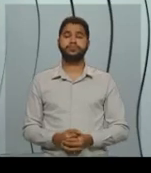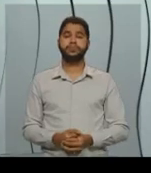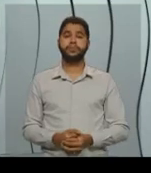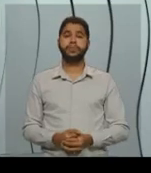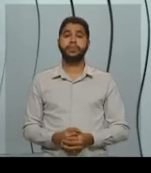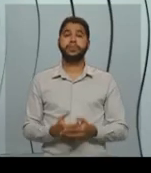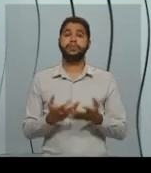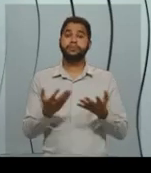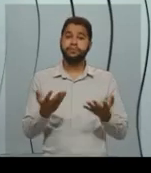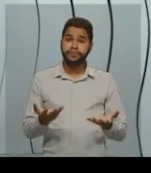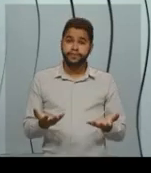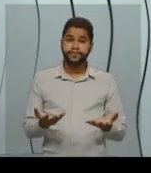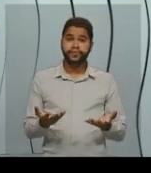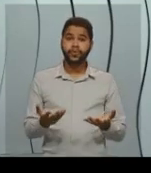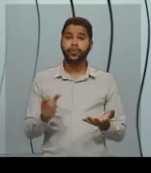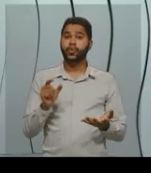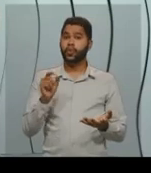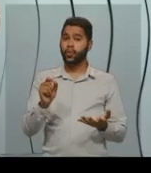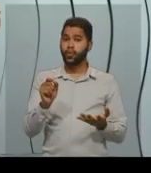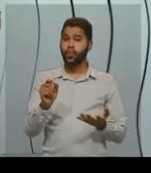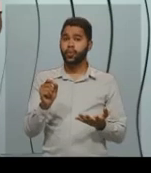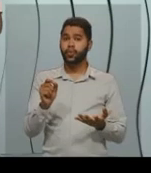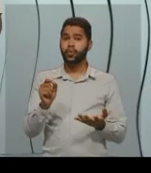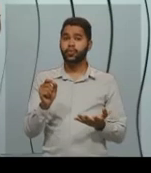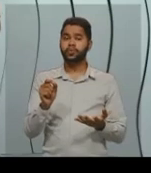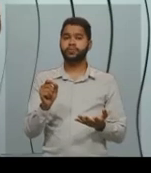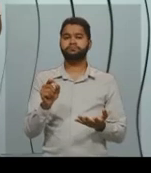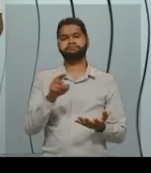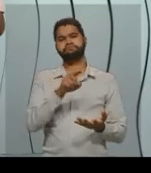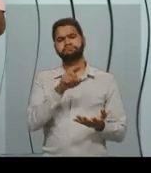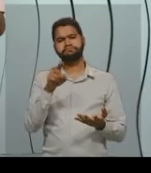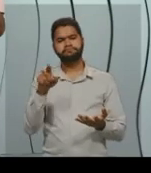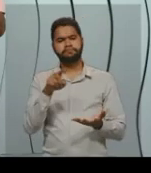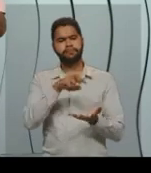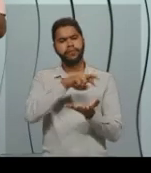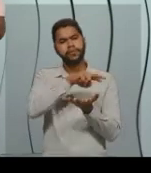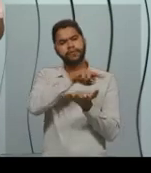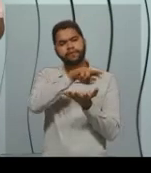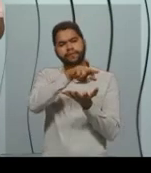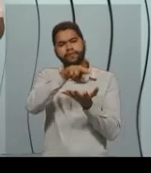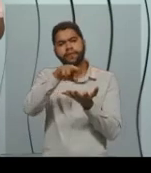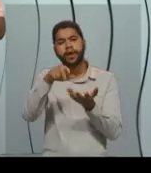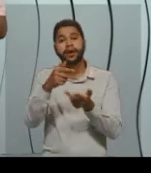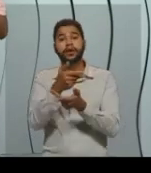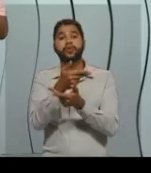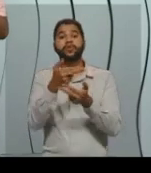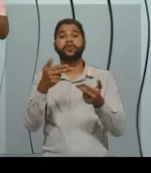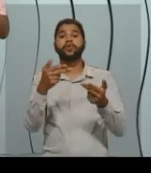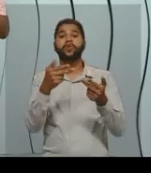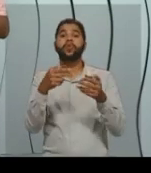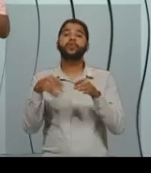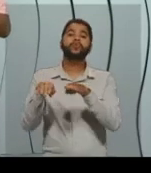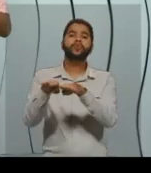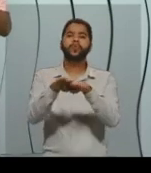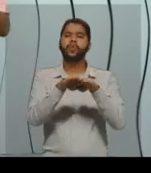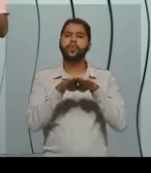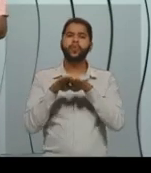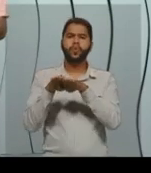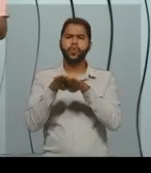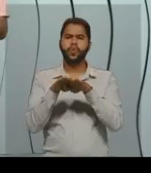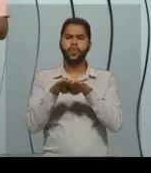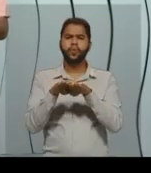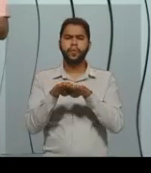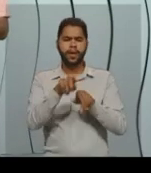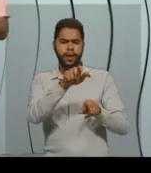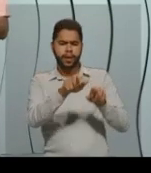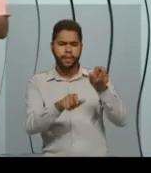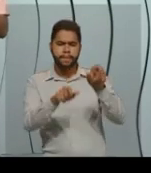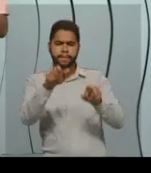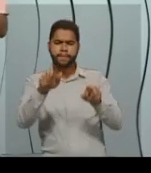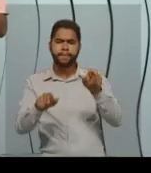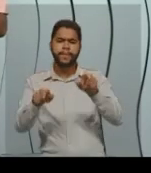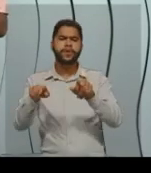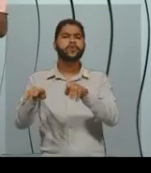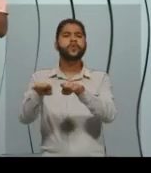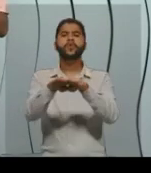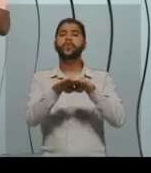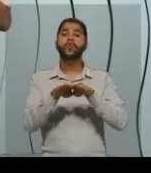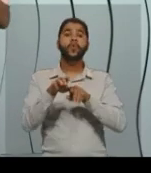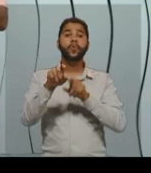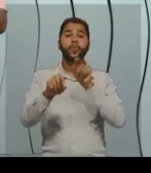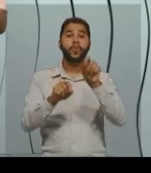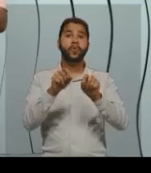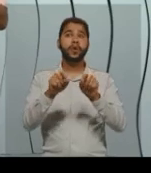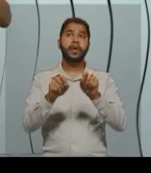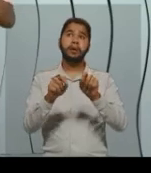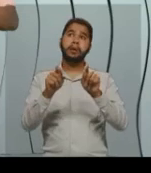Essência, então, seria aquilo que várias coisas têm em comum. O que os homens têm em comum, por exemplo? Talvez seja a